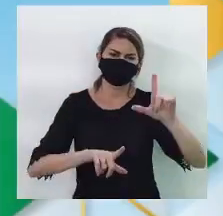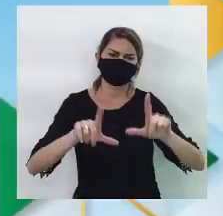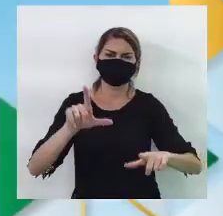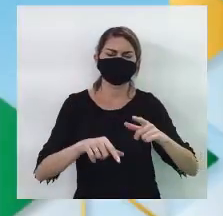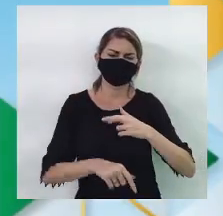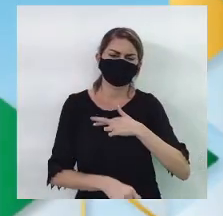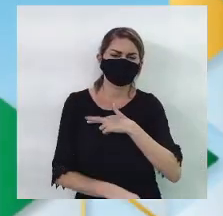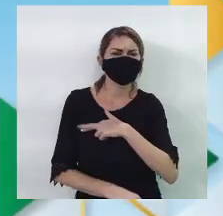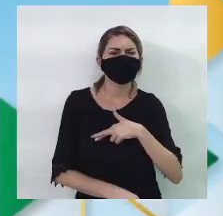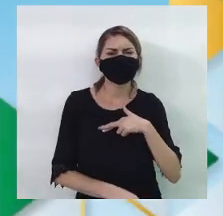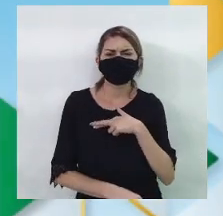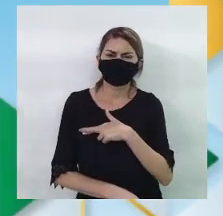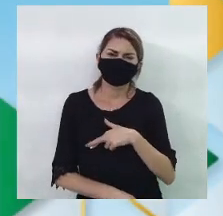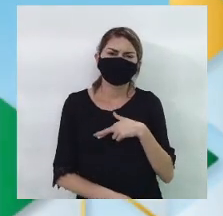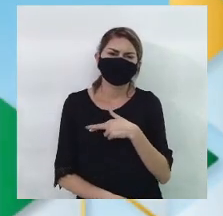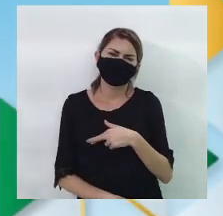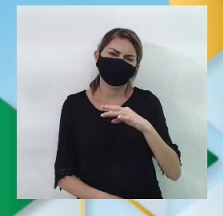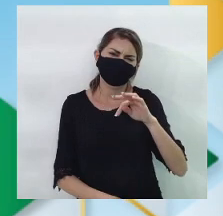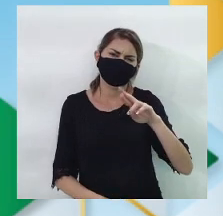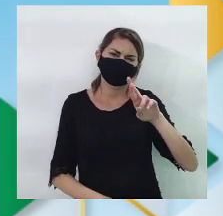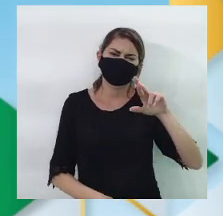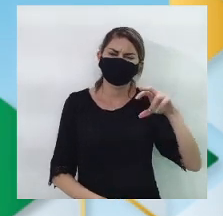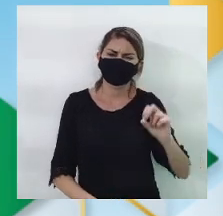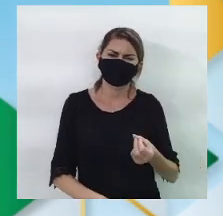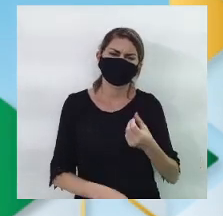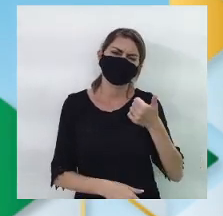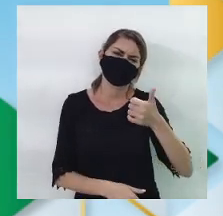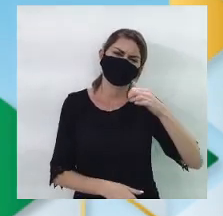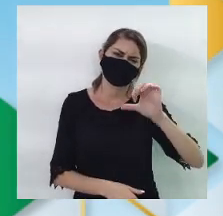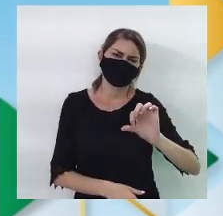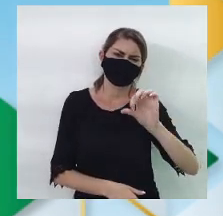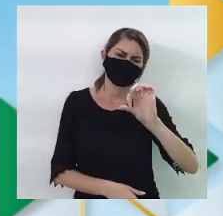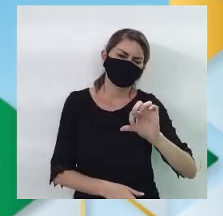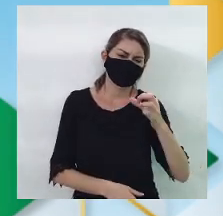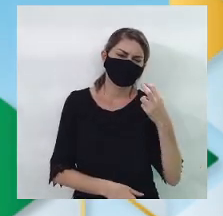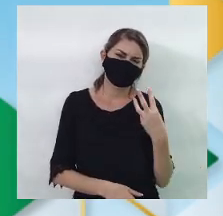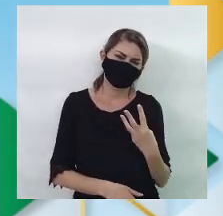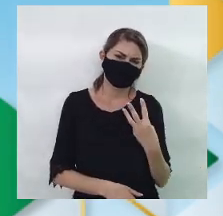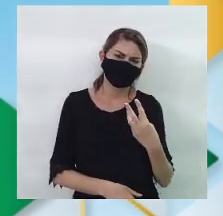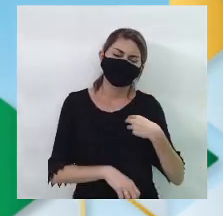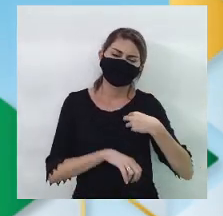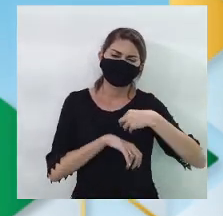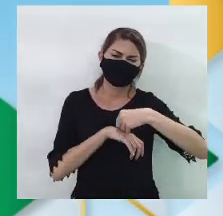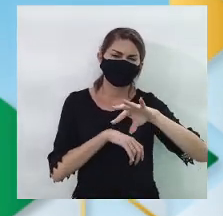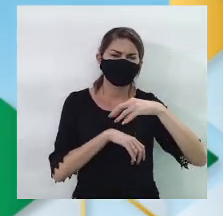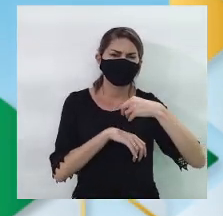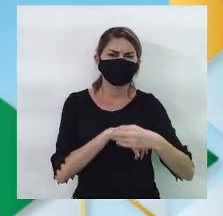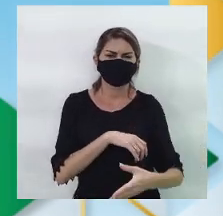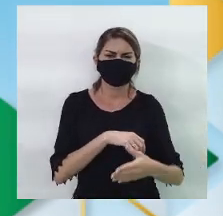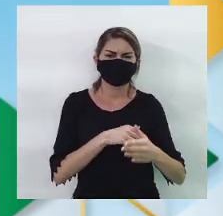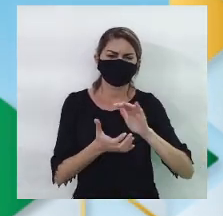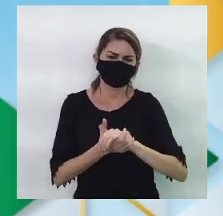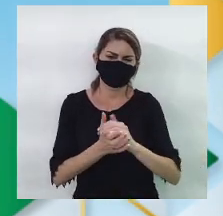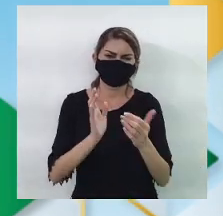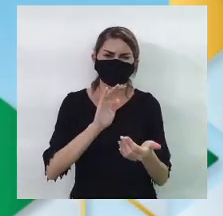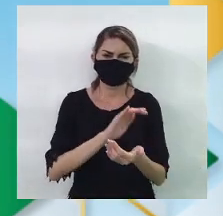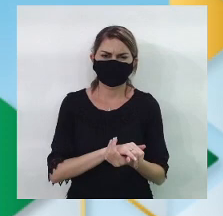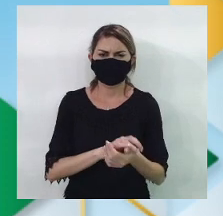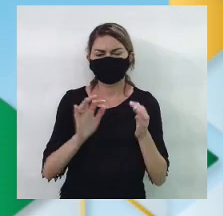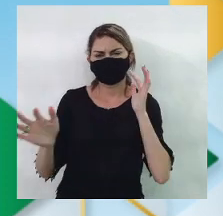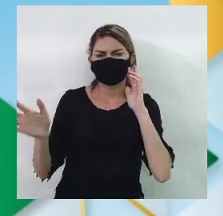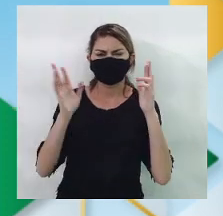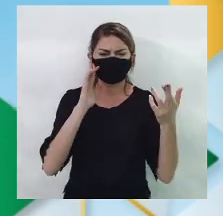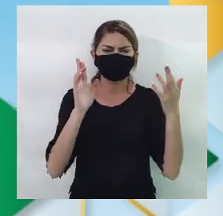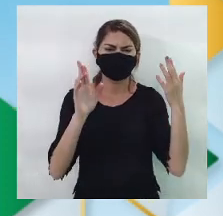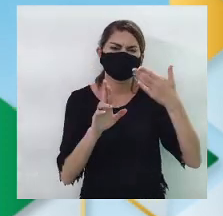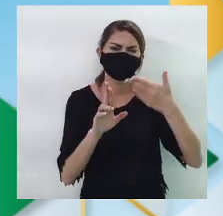tem um romance, Os Rios Turvos, que é de 1993. Ele traz questões barrocas, fazendo referência à